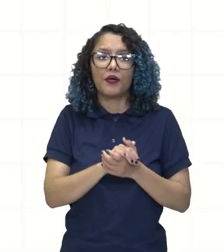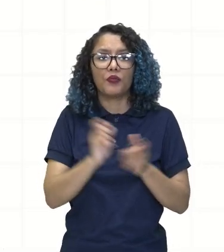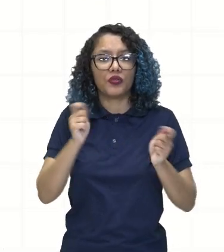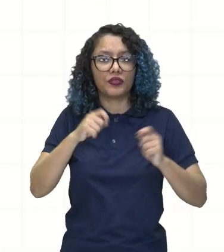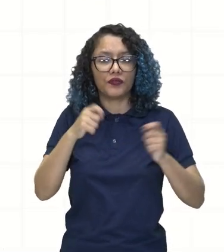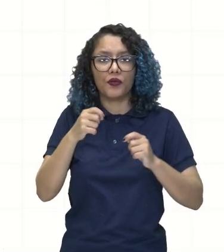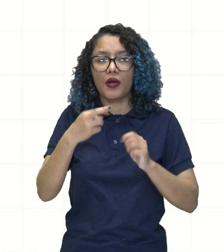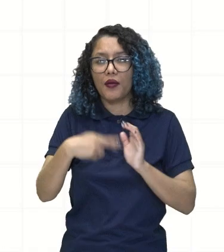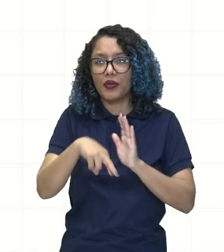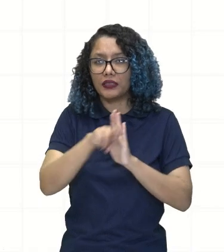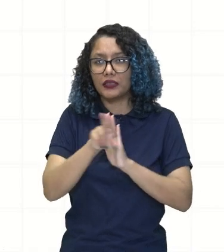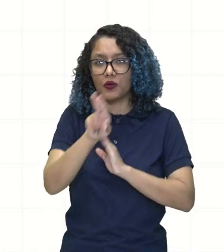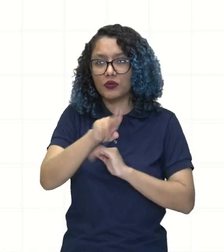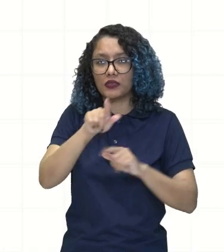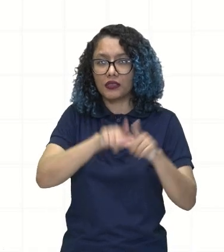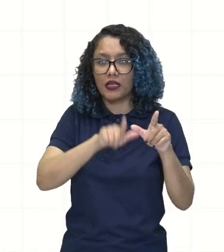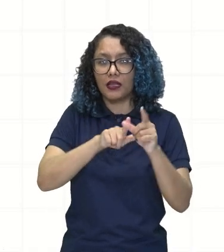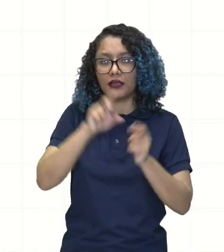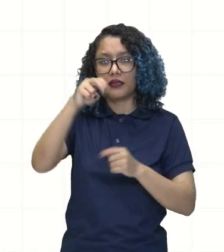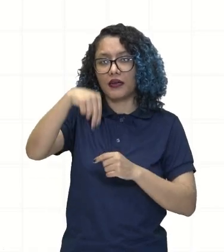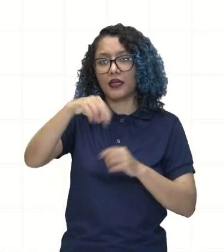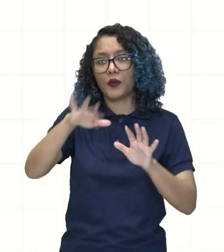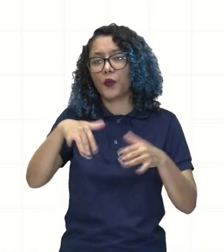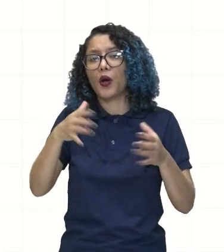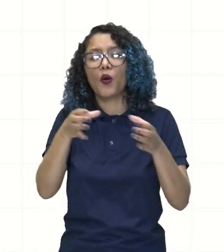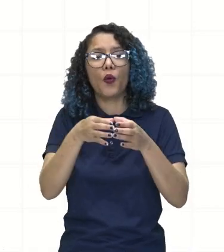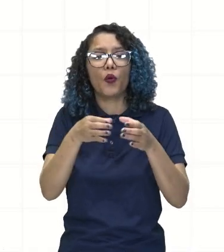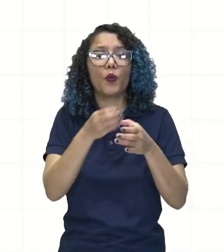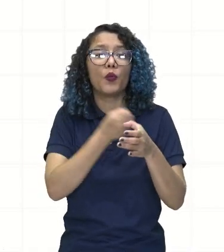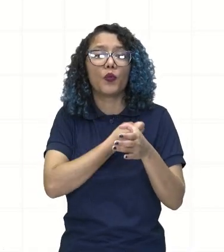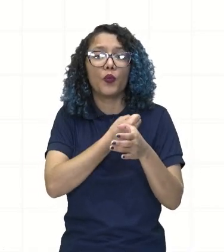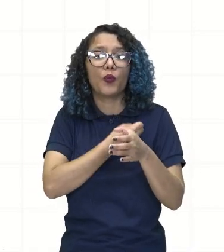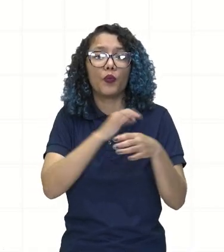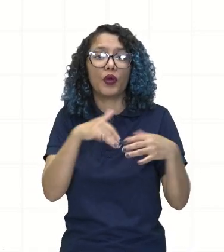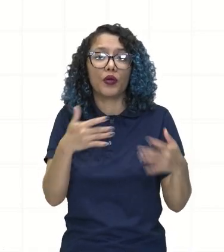letra N, que são quem? Exatamente os números